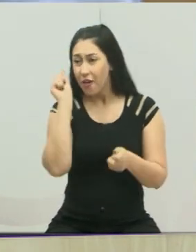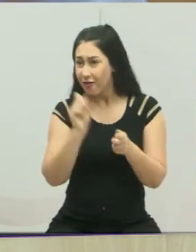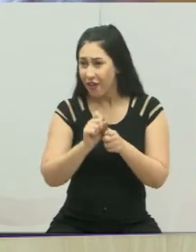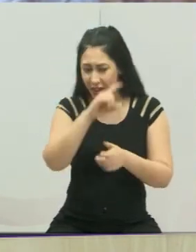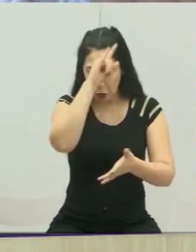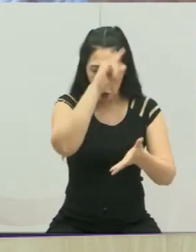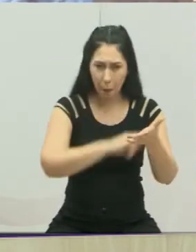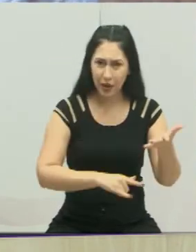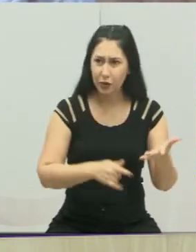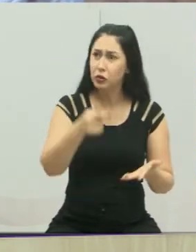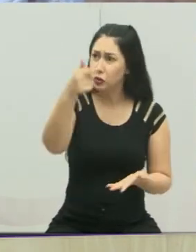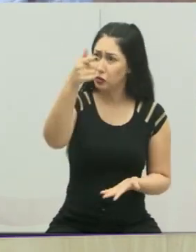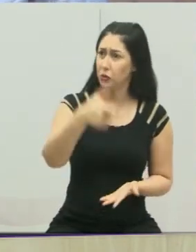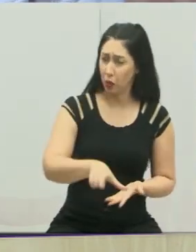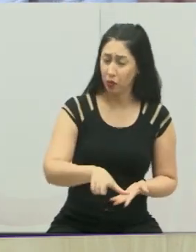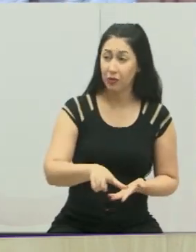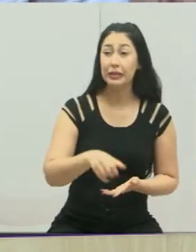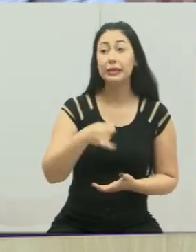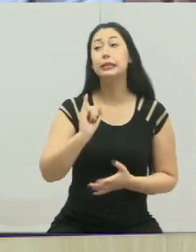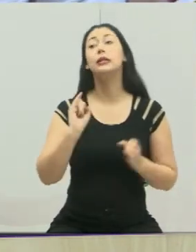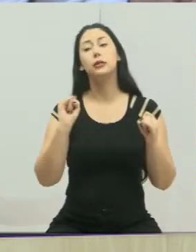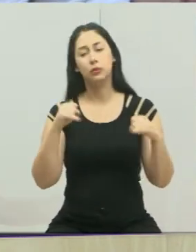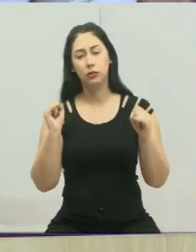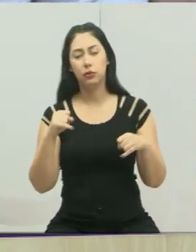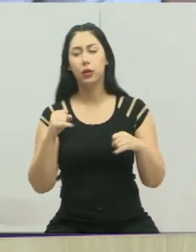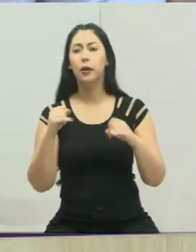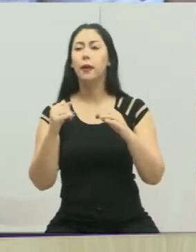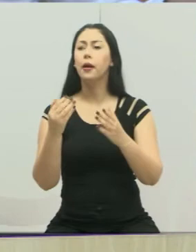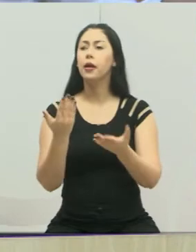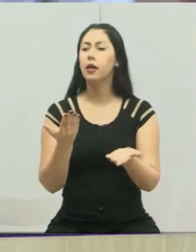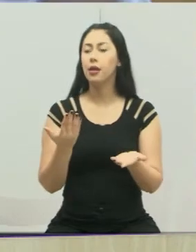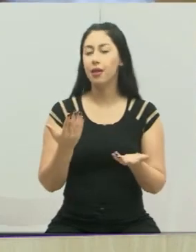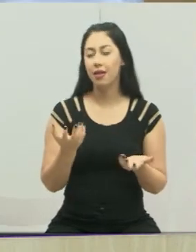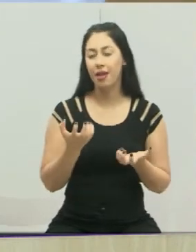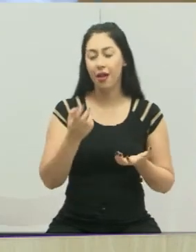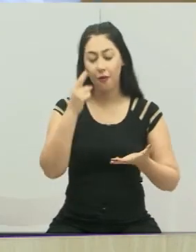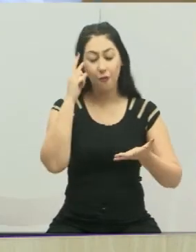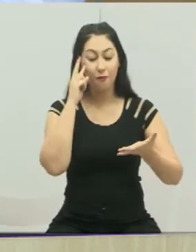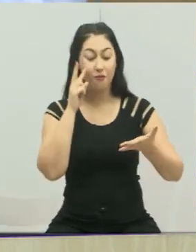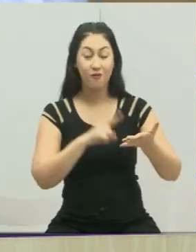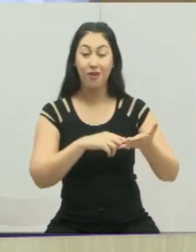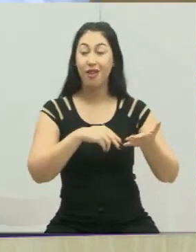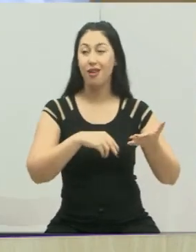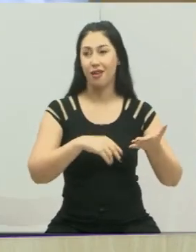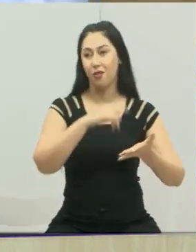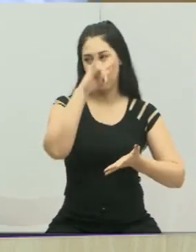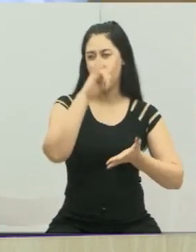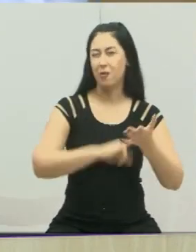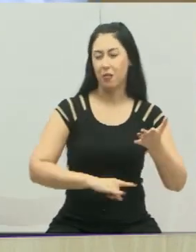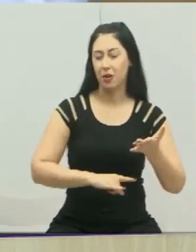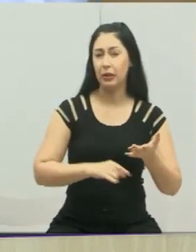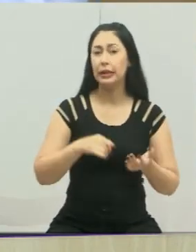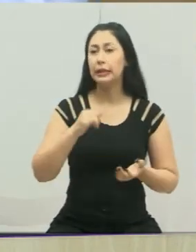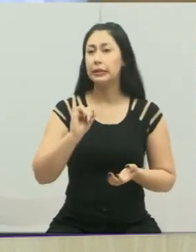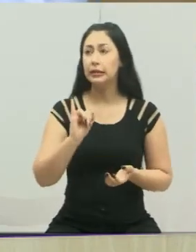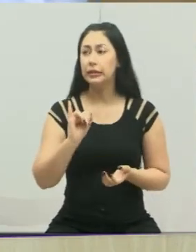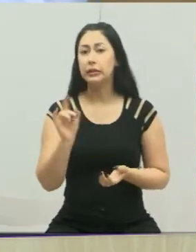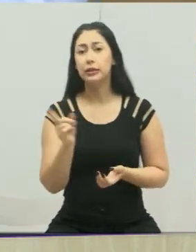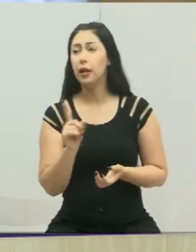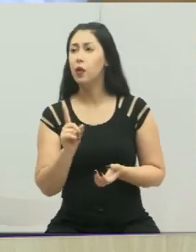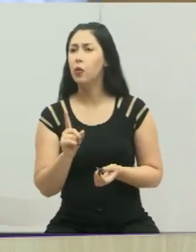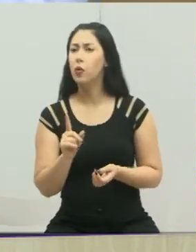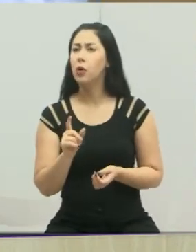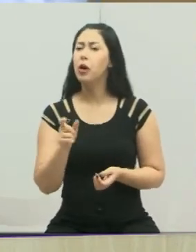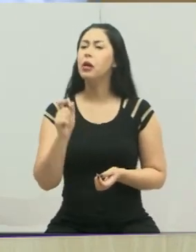Centran. Em caso positivo, enviar a esta Casa cópia do contrato. Em caso negativo, quem está operando os radares da cidade e de